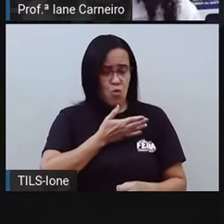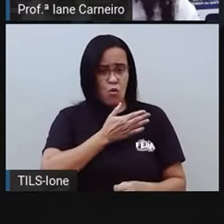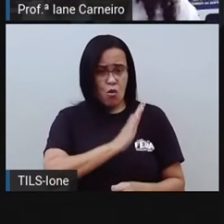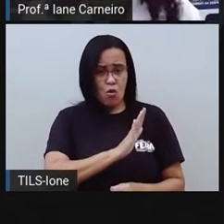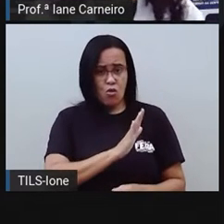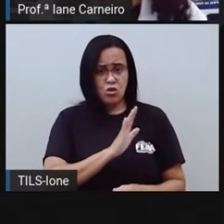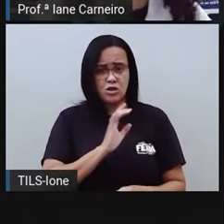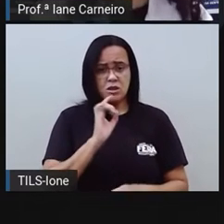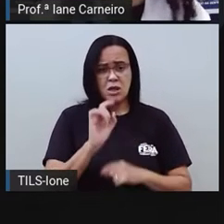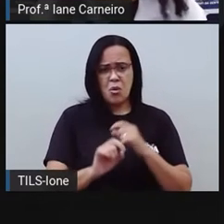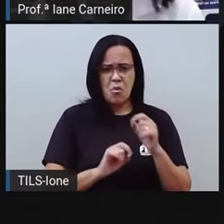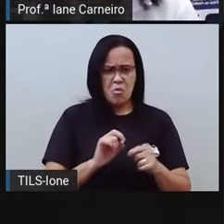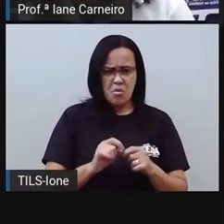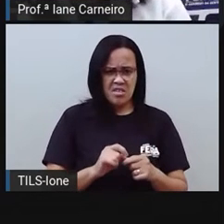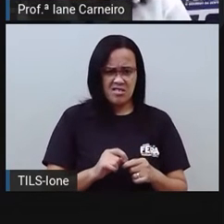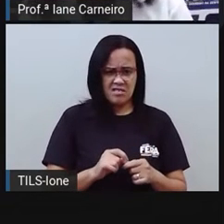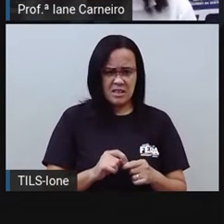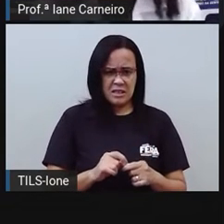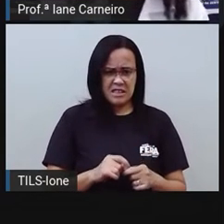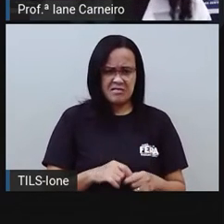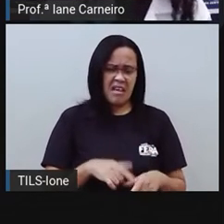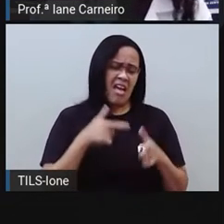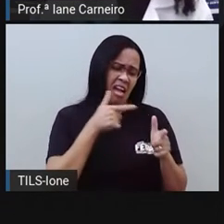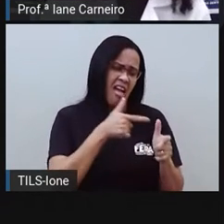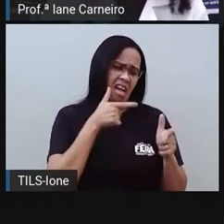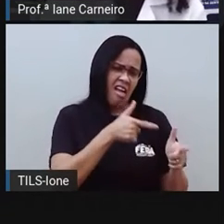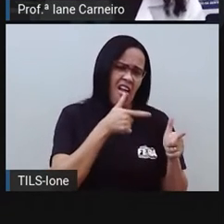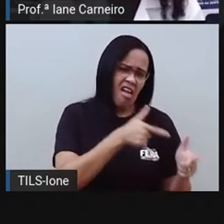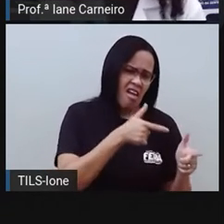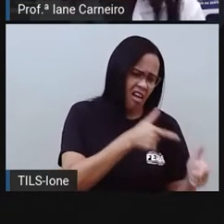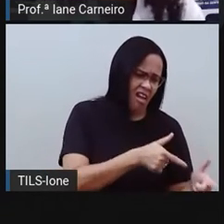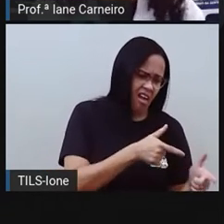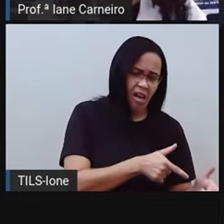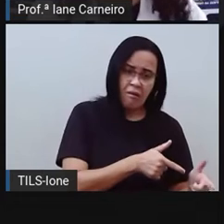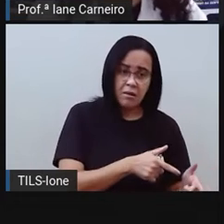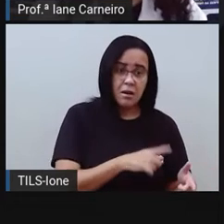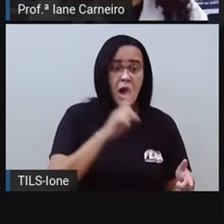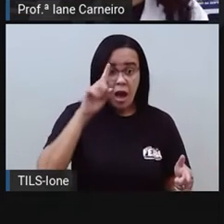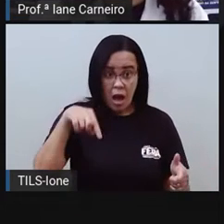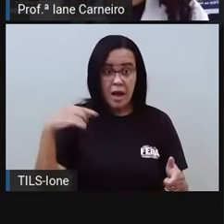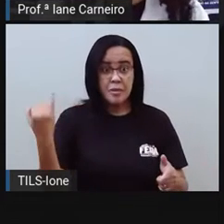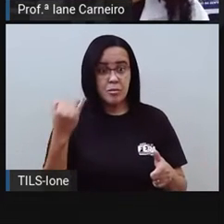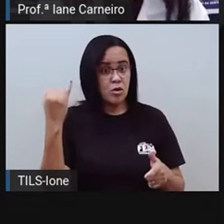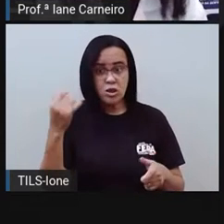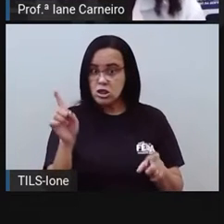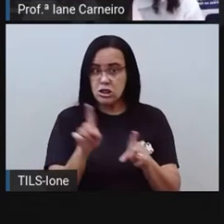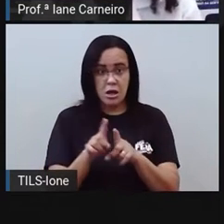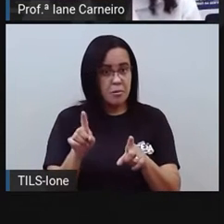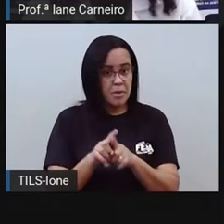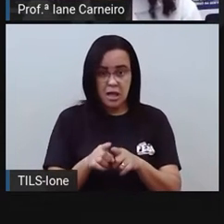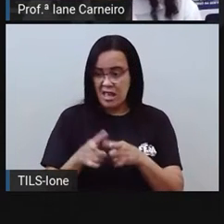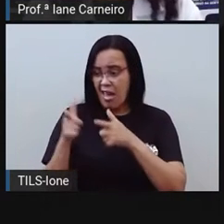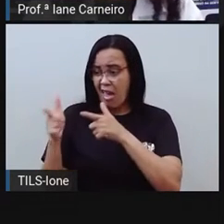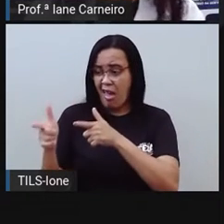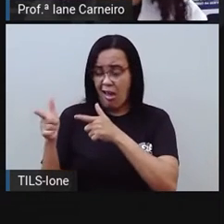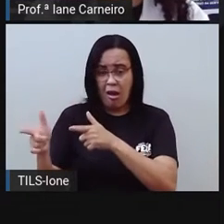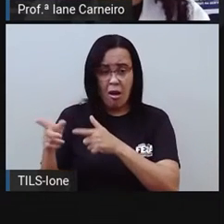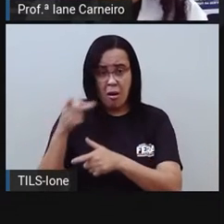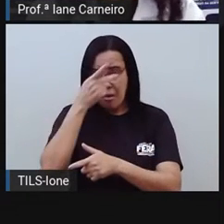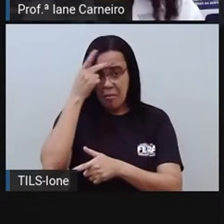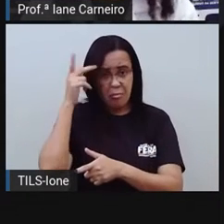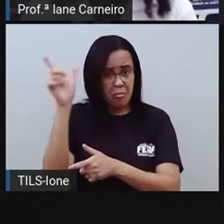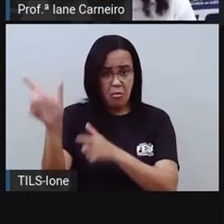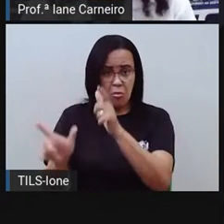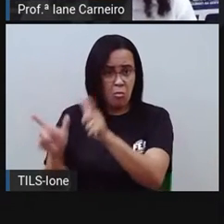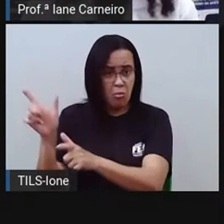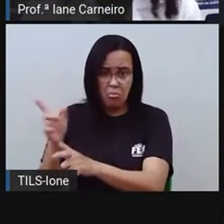fazendo gozação com sua cara, né? Então, é importante a gente não fazer isso também com o outro, né? Ou se você não gosta que alguém mexa em